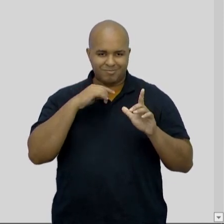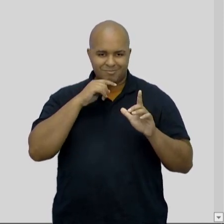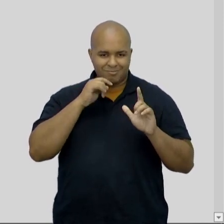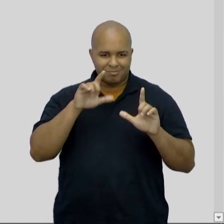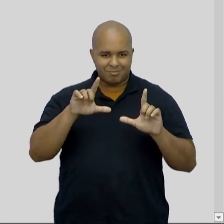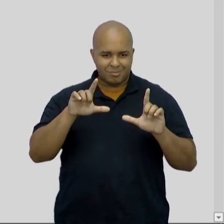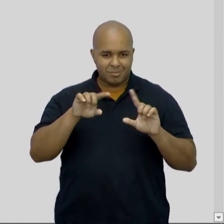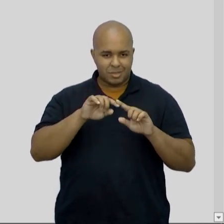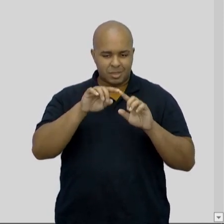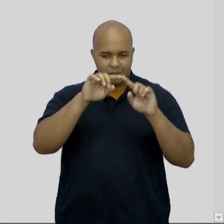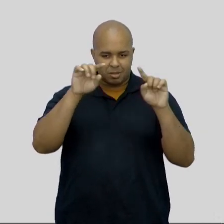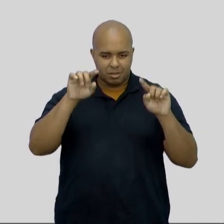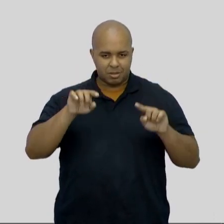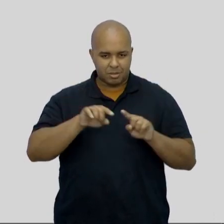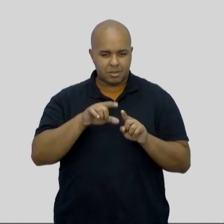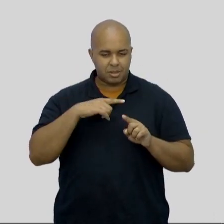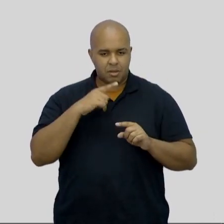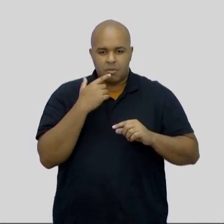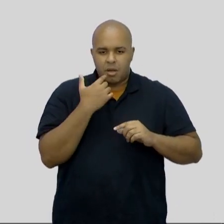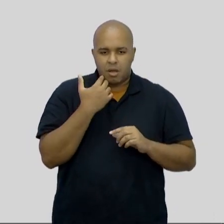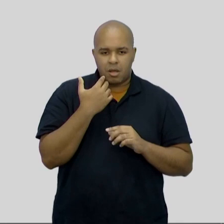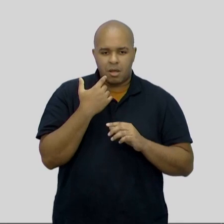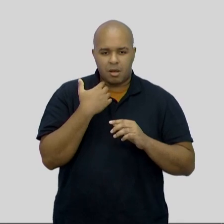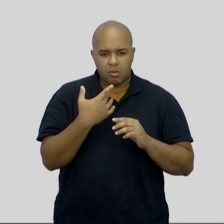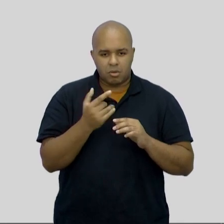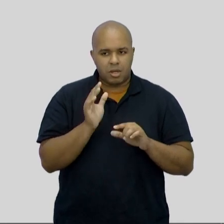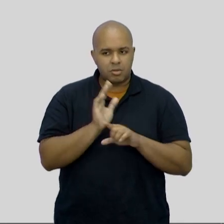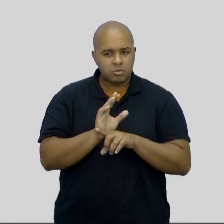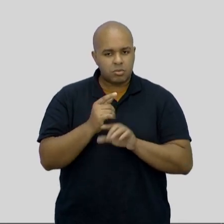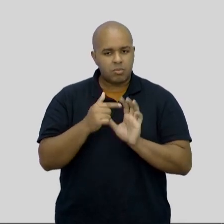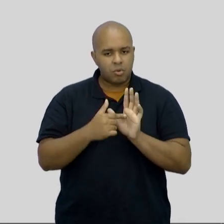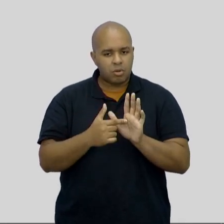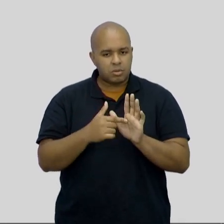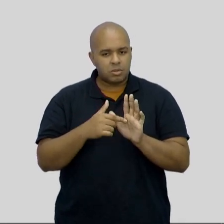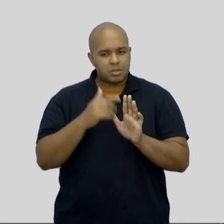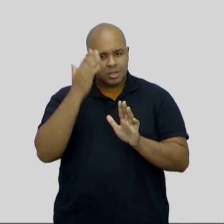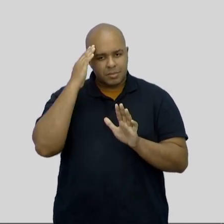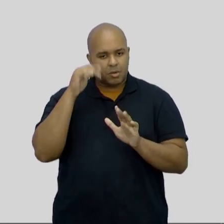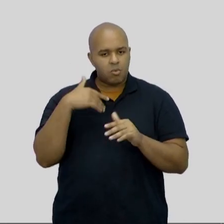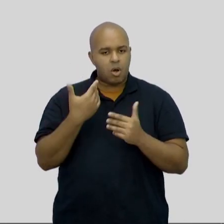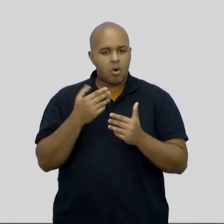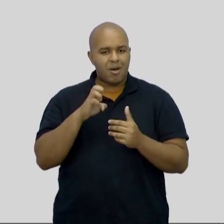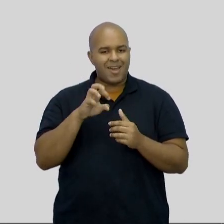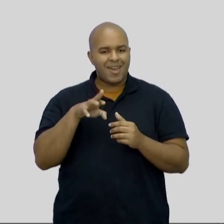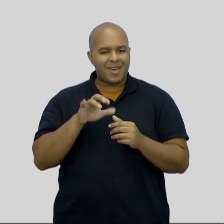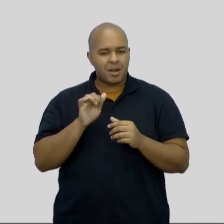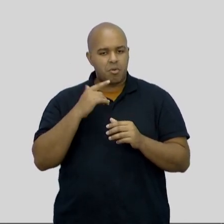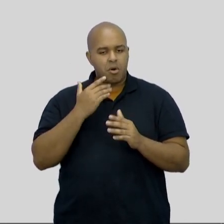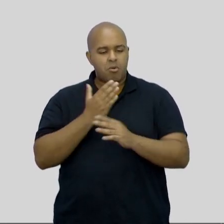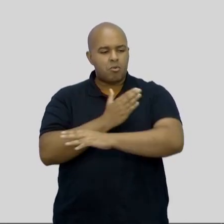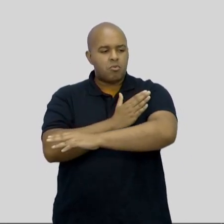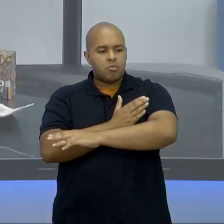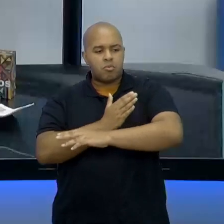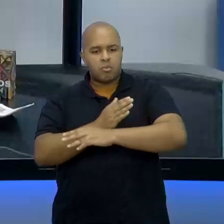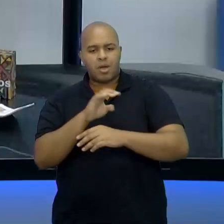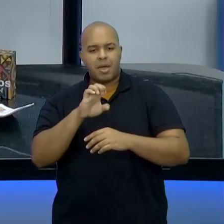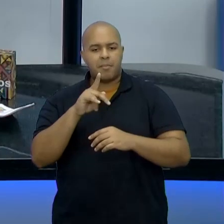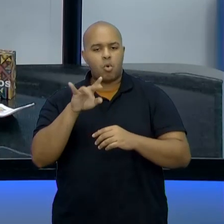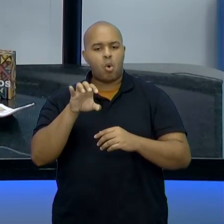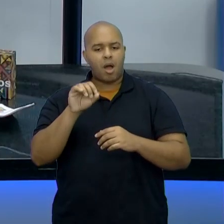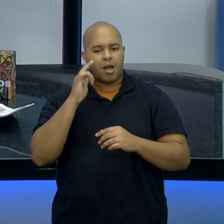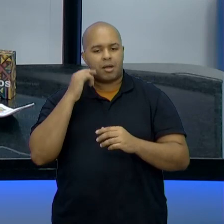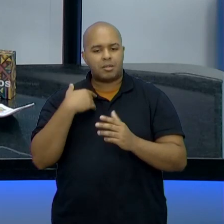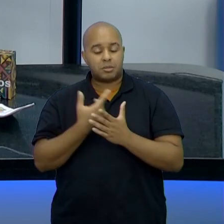é melhor não dar o zoom. Mas ao redor da carta tem um elemento que auxilia a gente saber a era que a carta está relacionada. Você também